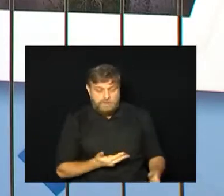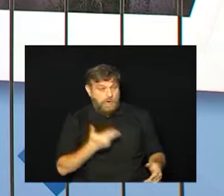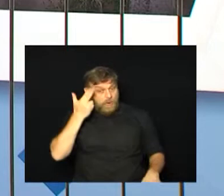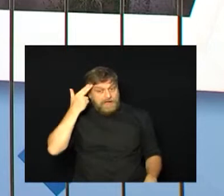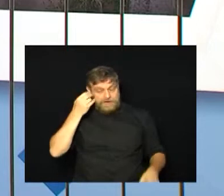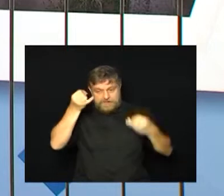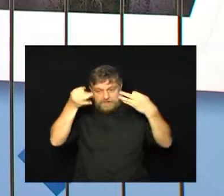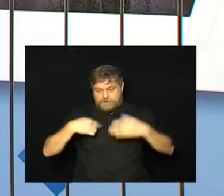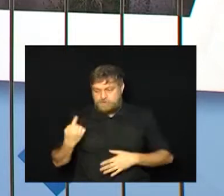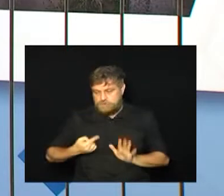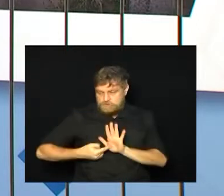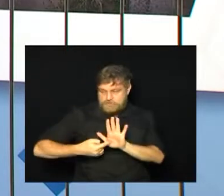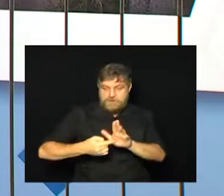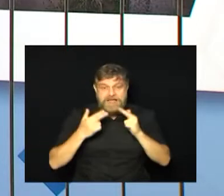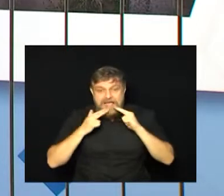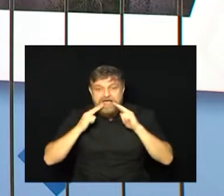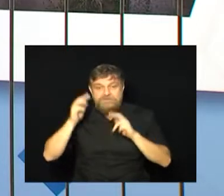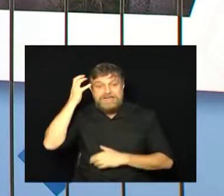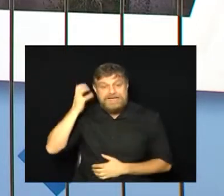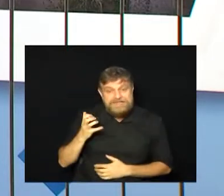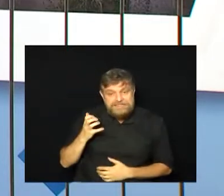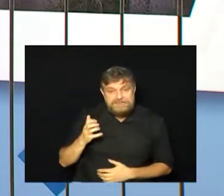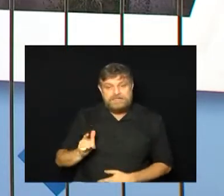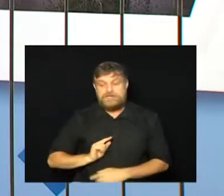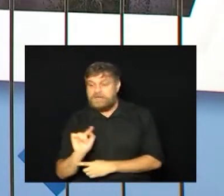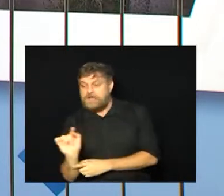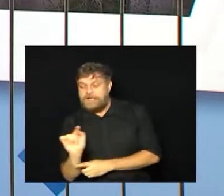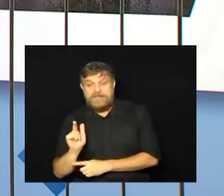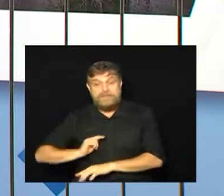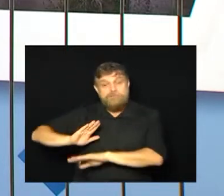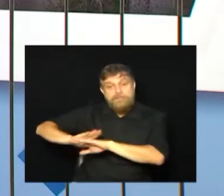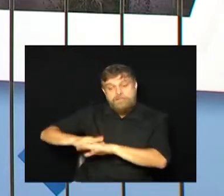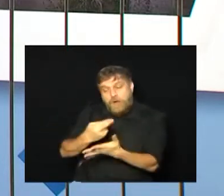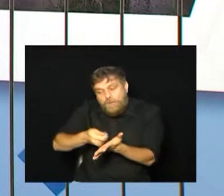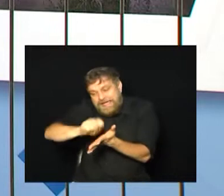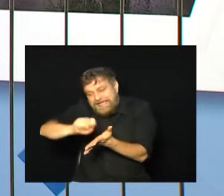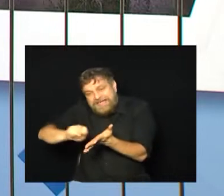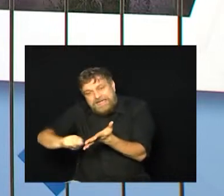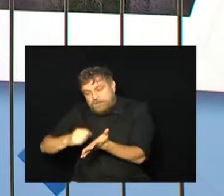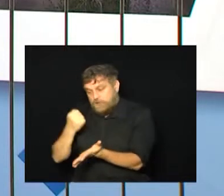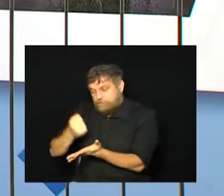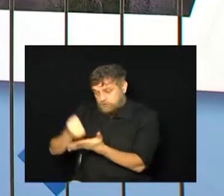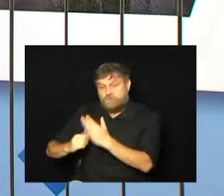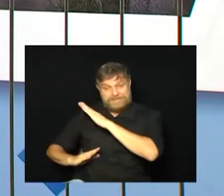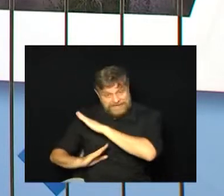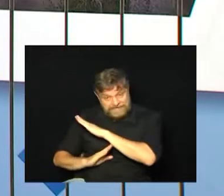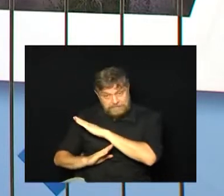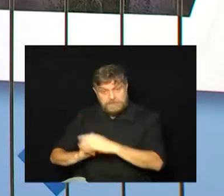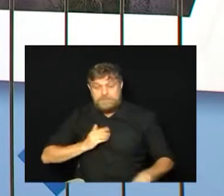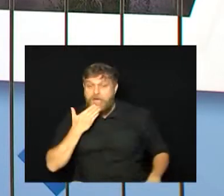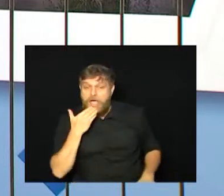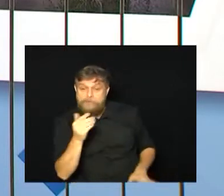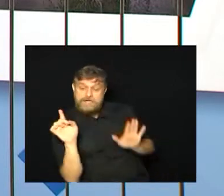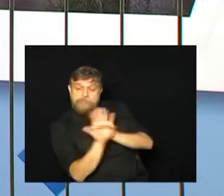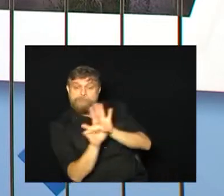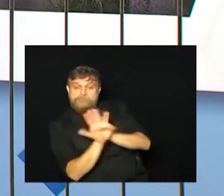começa com as notícias aí da vereadora Guida Calisto. É dela o requerimento protocolado aqui na Câmara e que pede